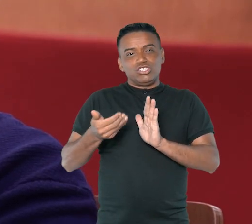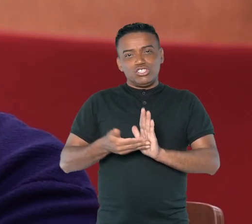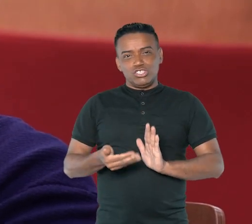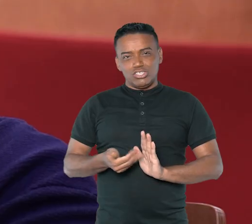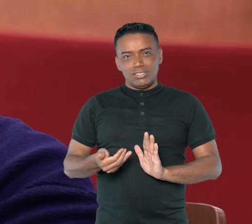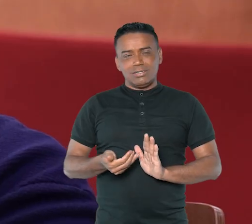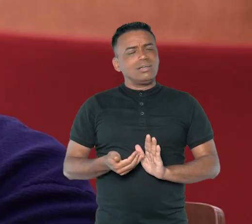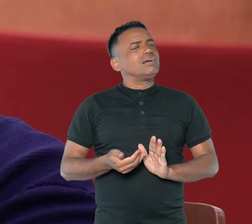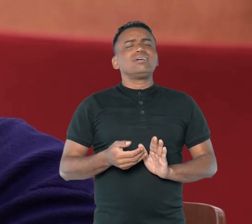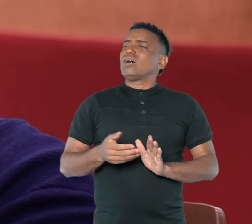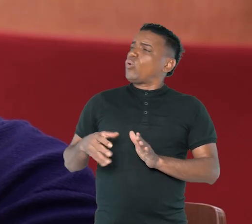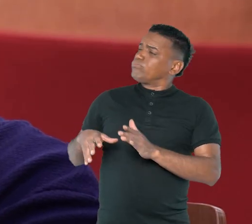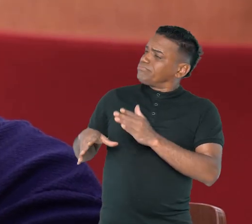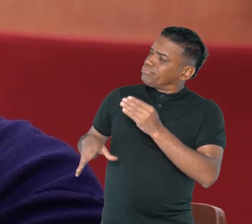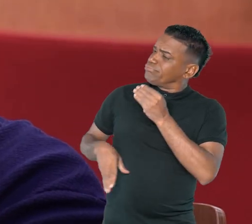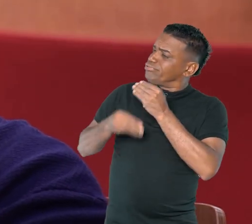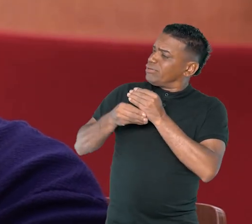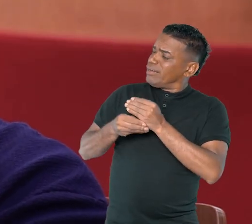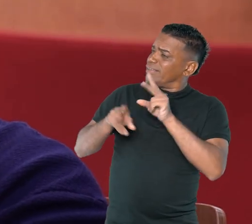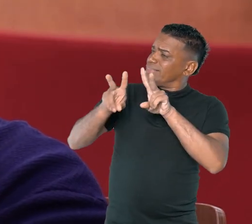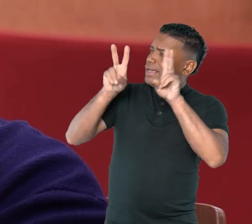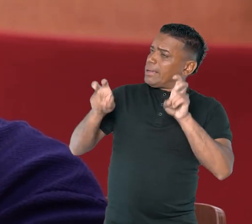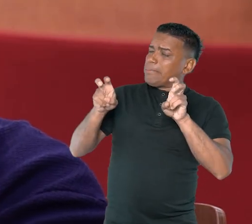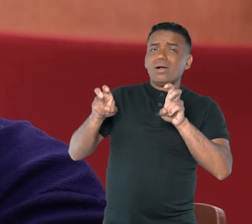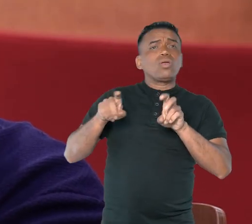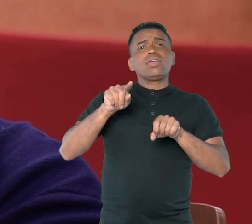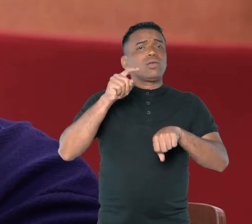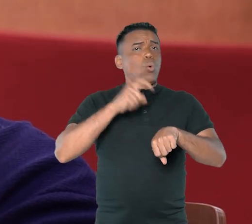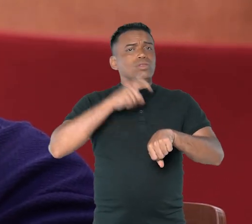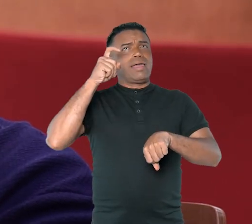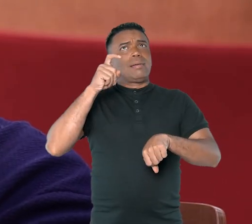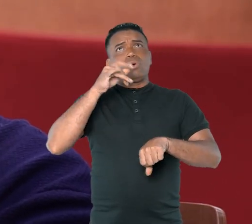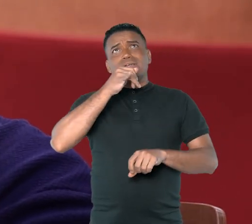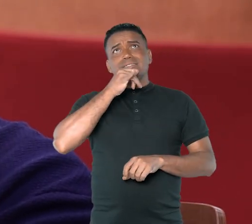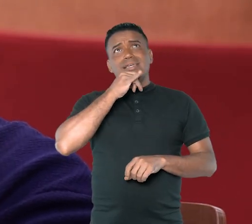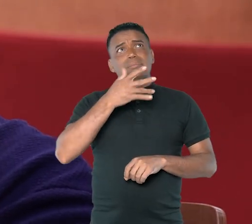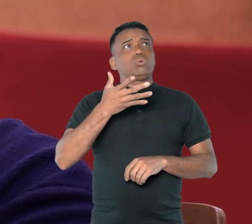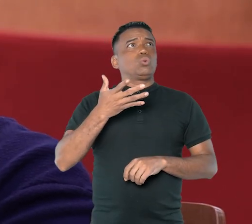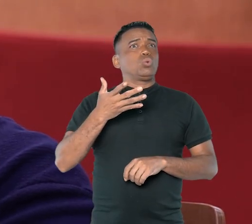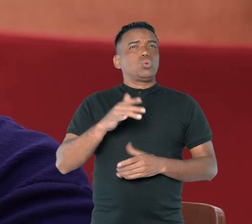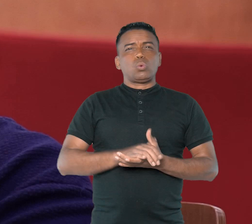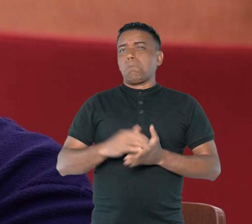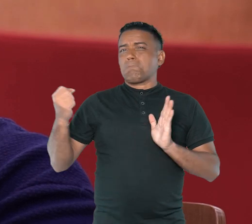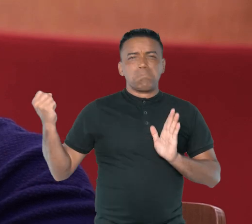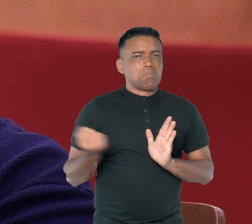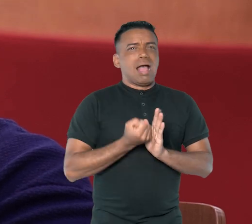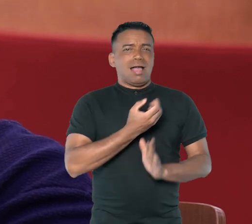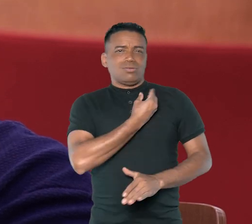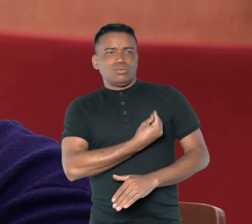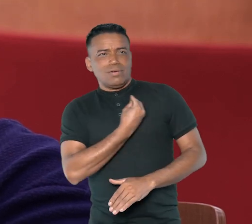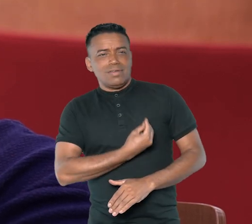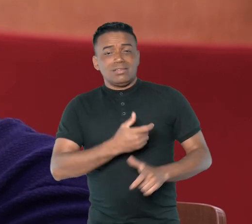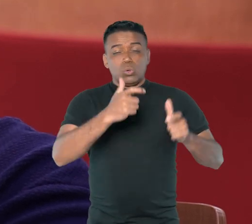dentro completando esse tema, o que com o tempo você considerava um grande feito, um grande lugar que você foi, um